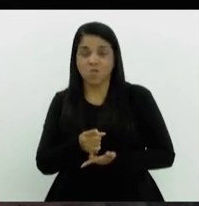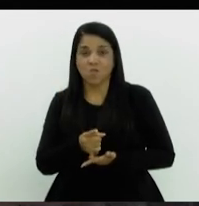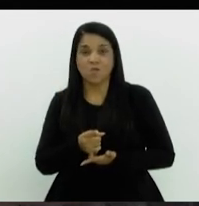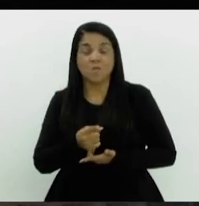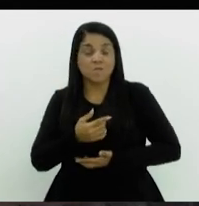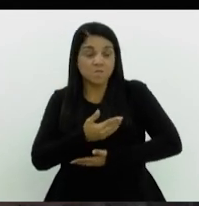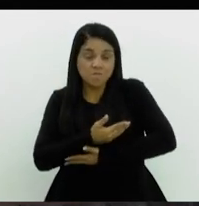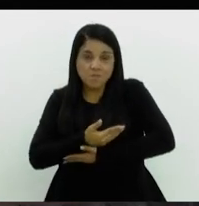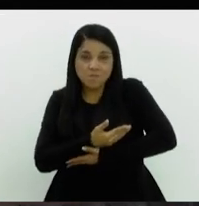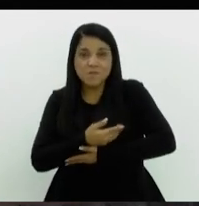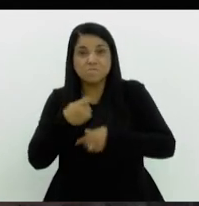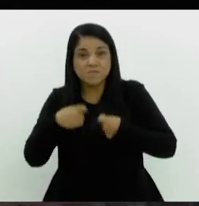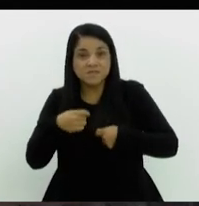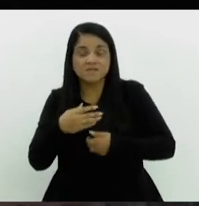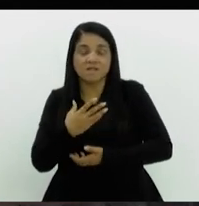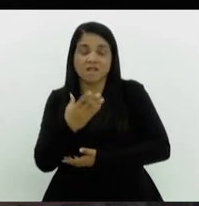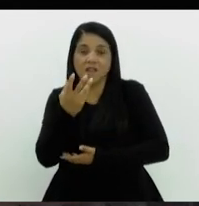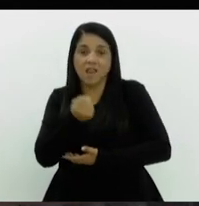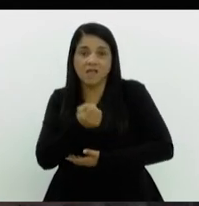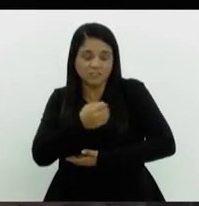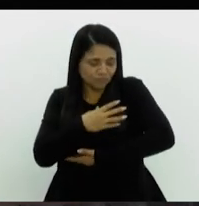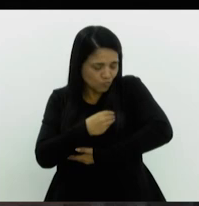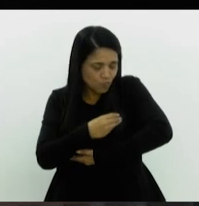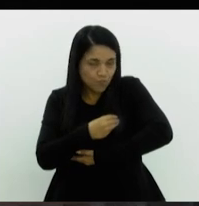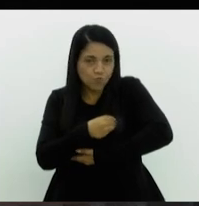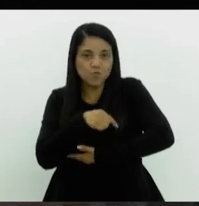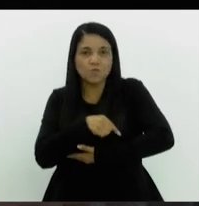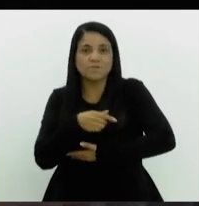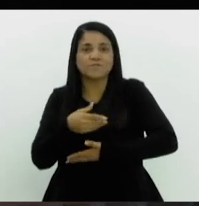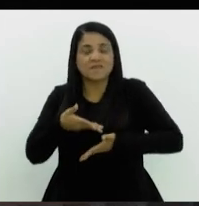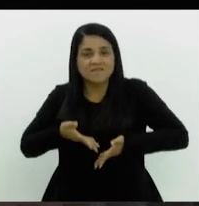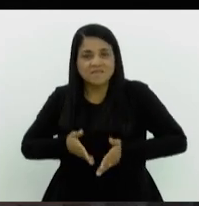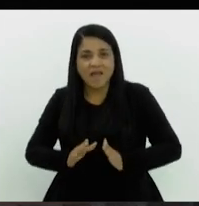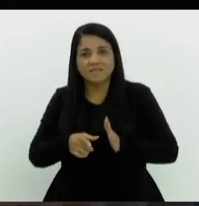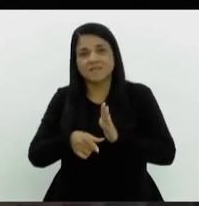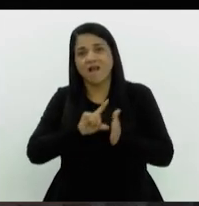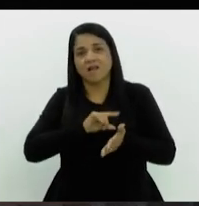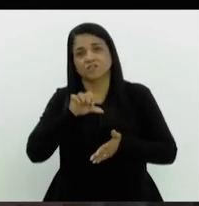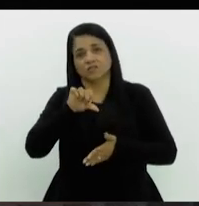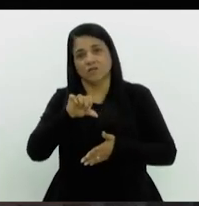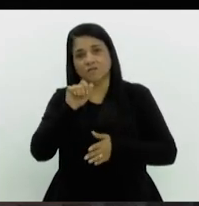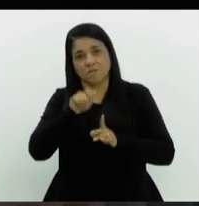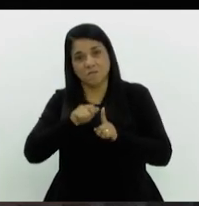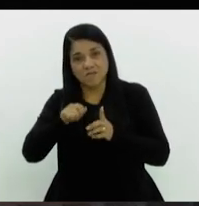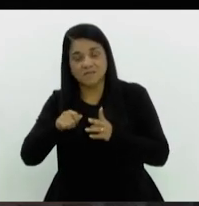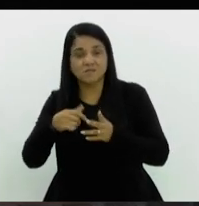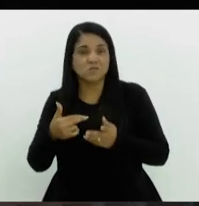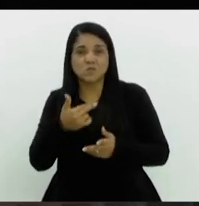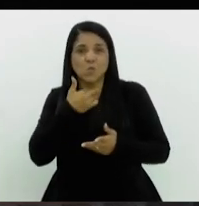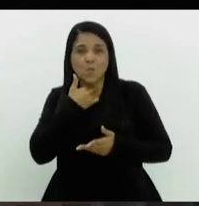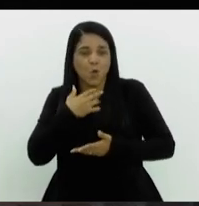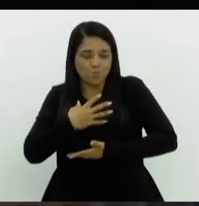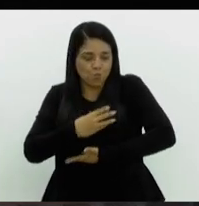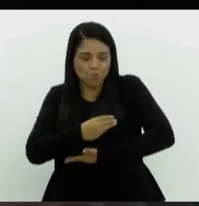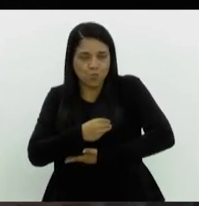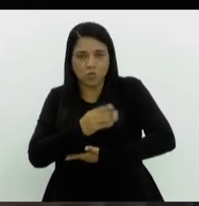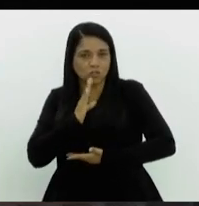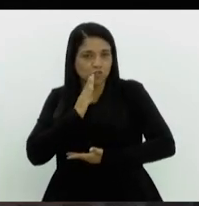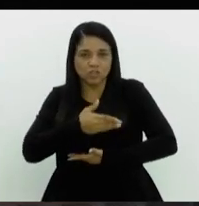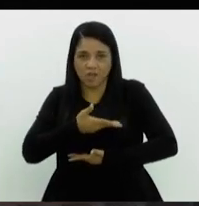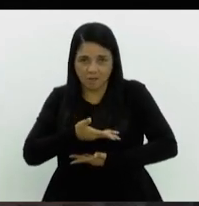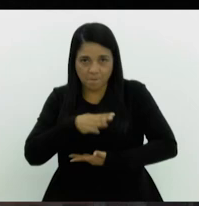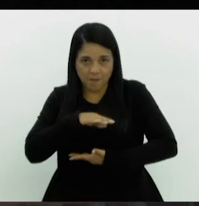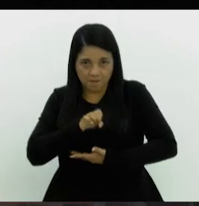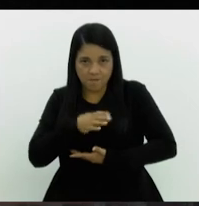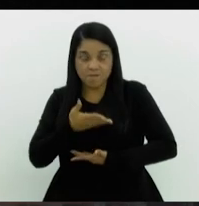dependem do leite materno, quando nascem prematuros, que estão internados e não podem ser amamentados diretamente no seio materno. E